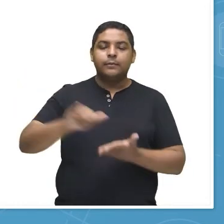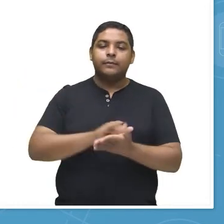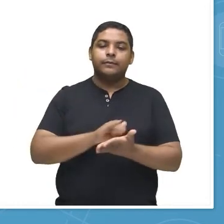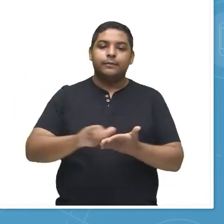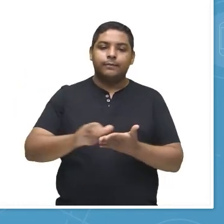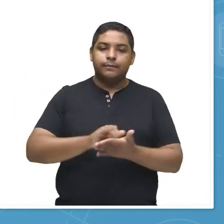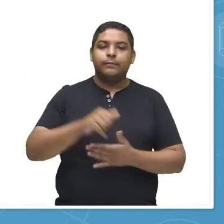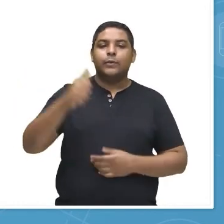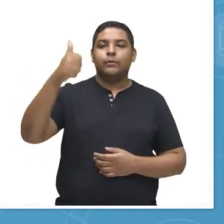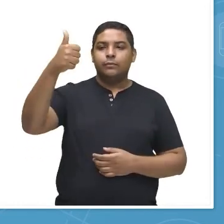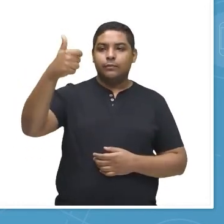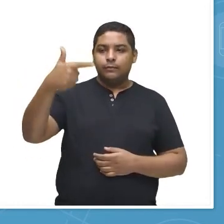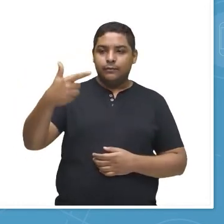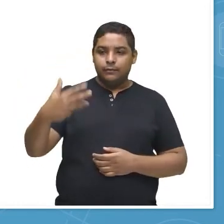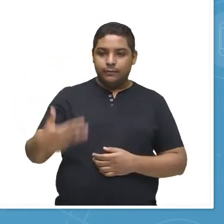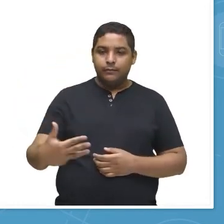né?